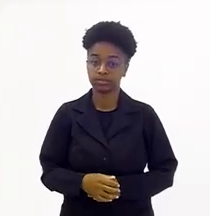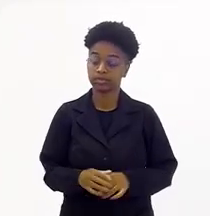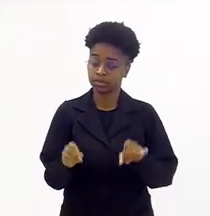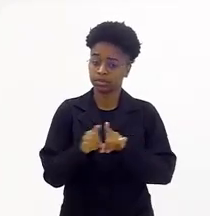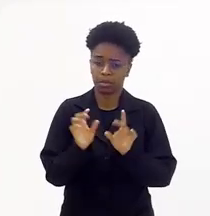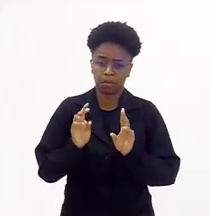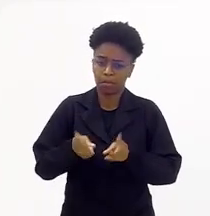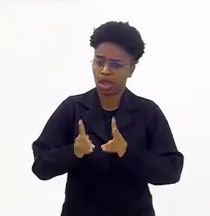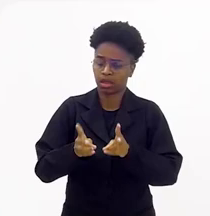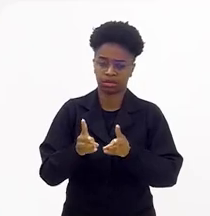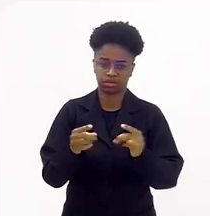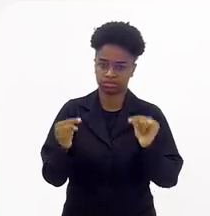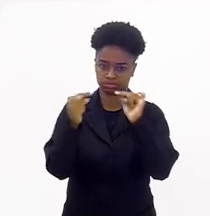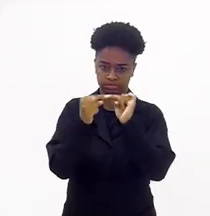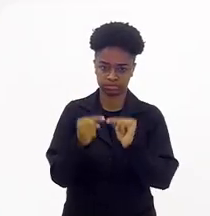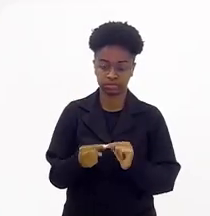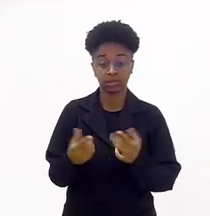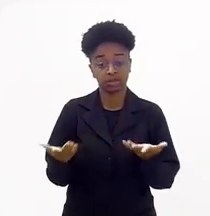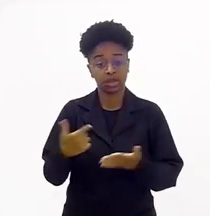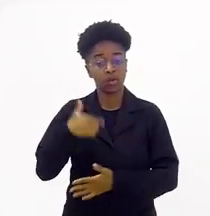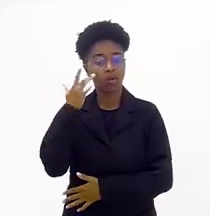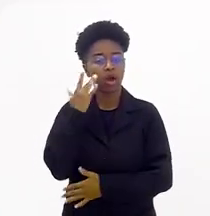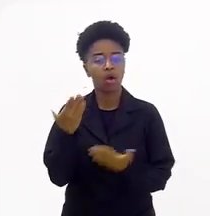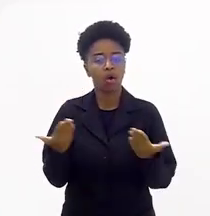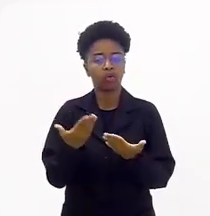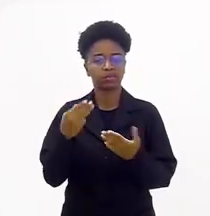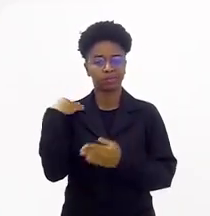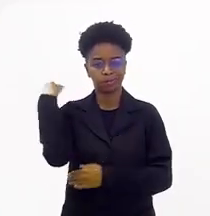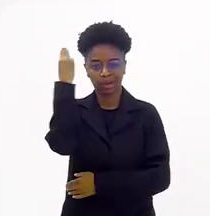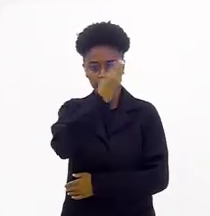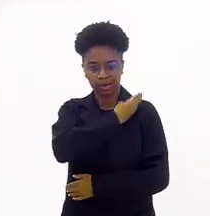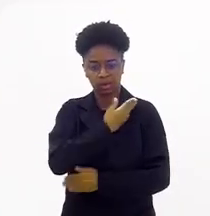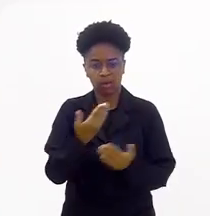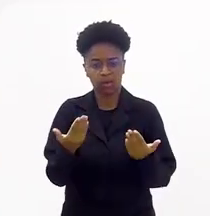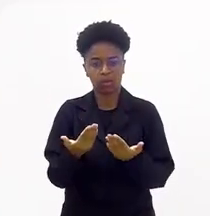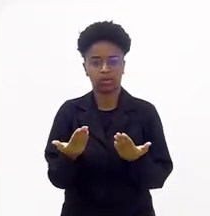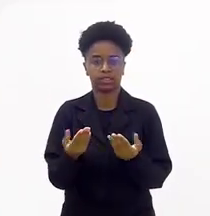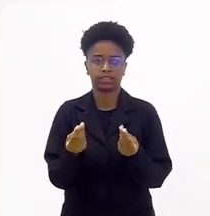da mesma colocação. Então, eu acho que Maria hoje,